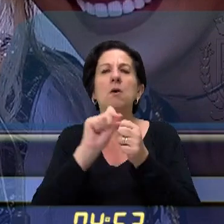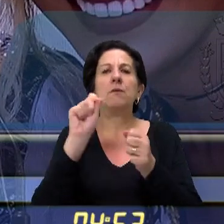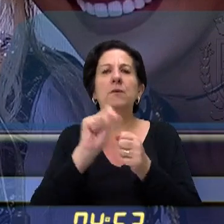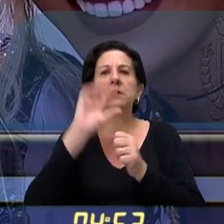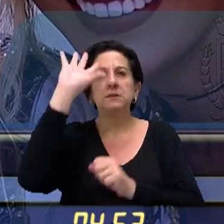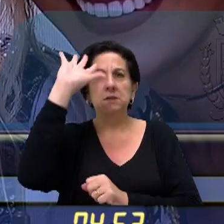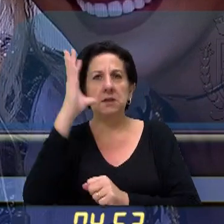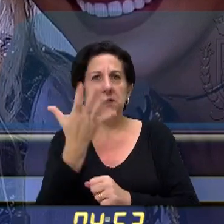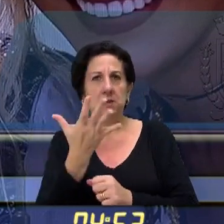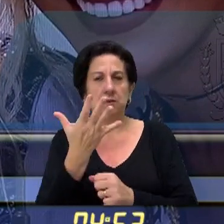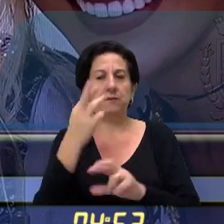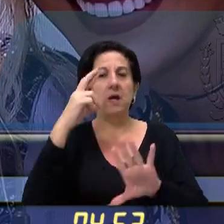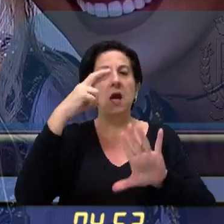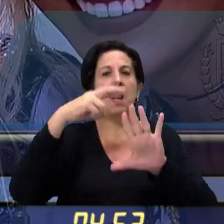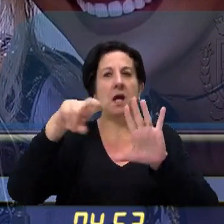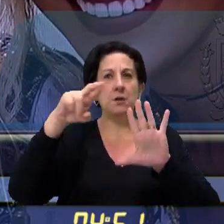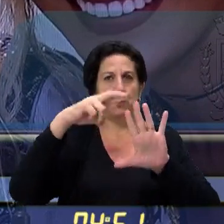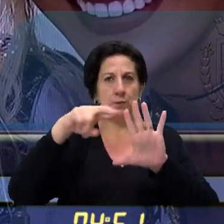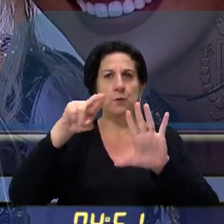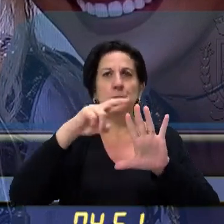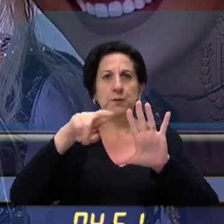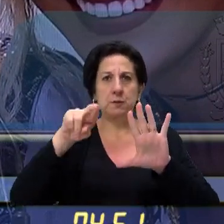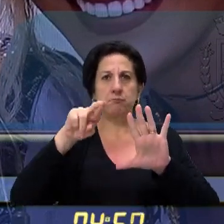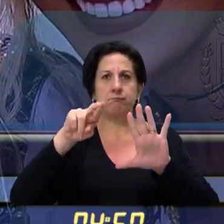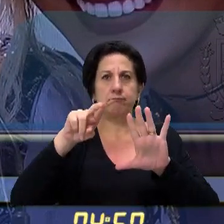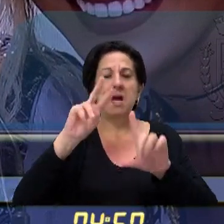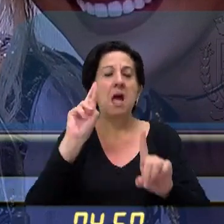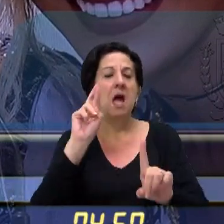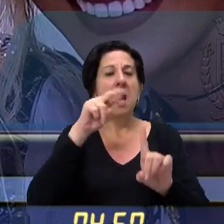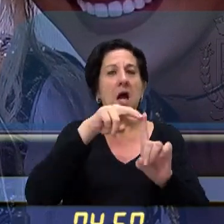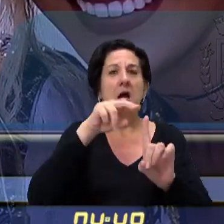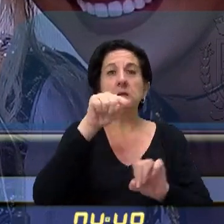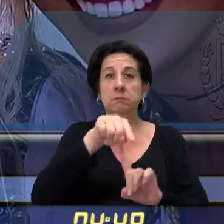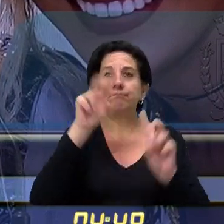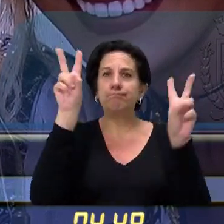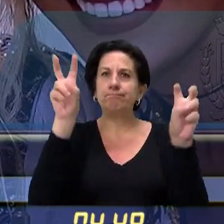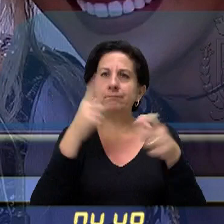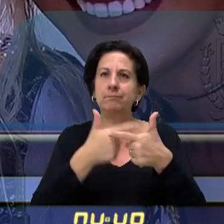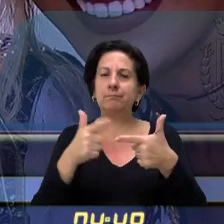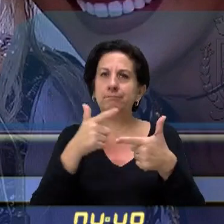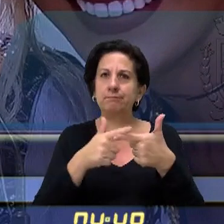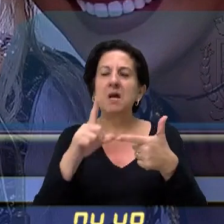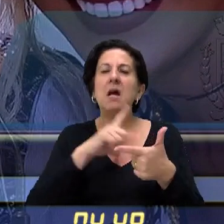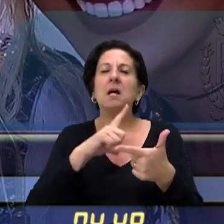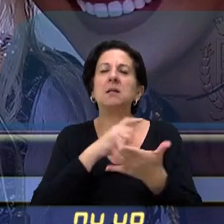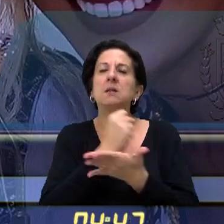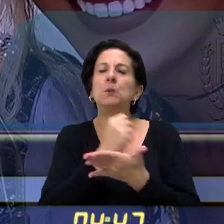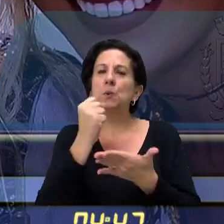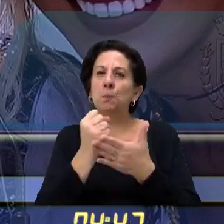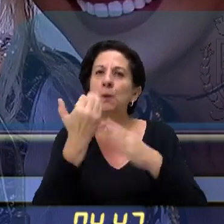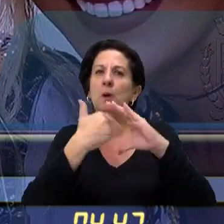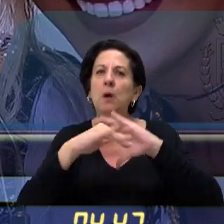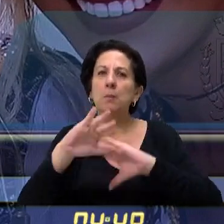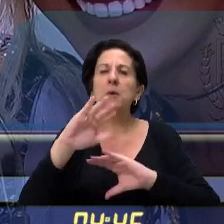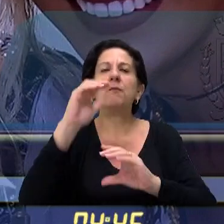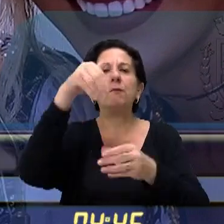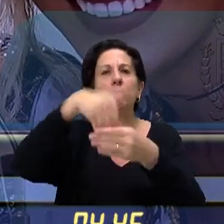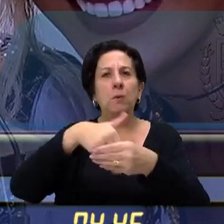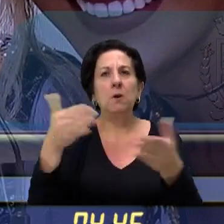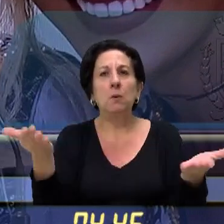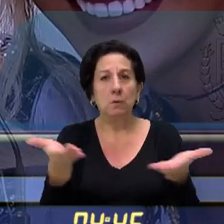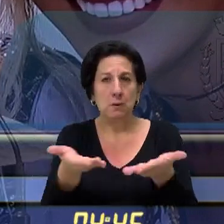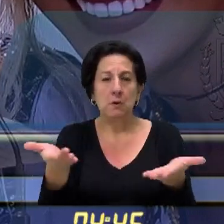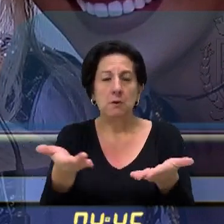uma resolução em relação a isso. Então, nós temos aqui esse documento então encaminhado, que vai à votação